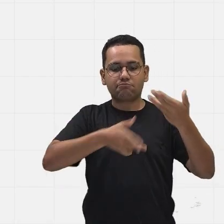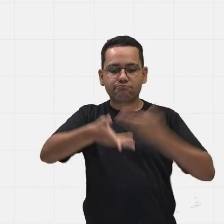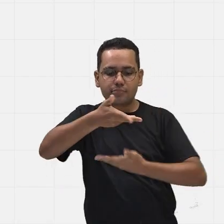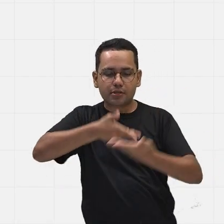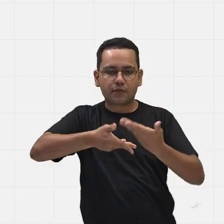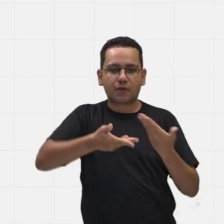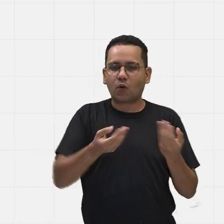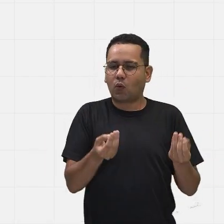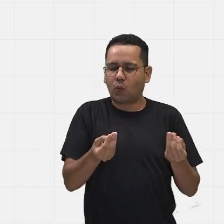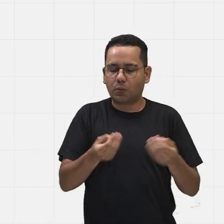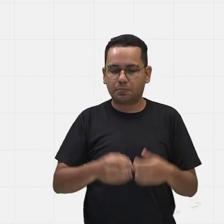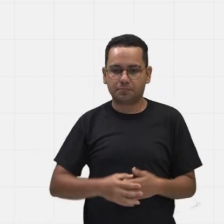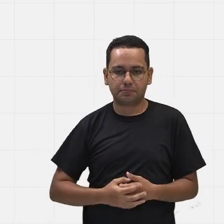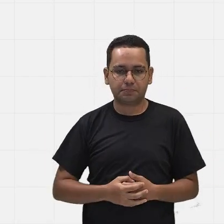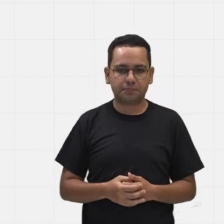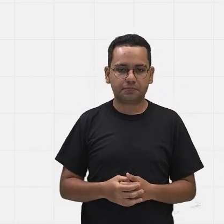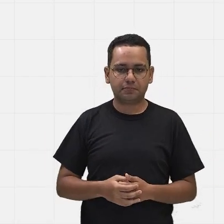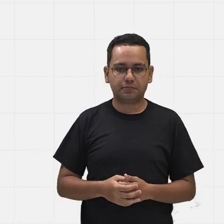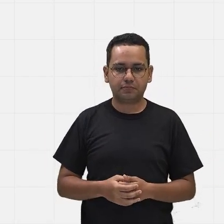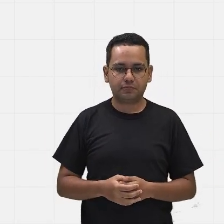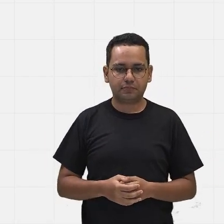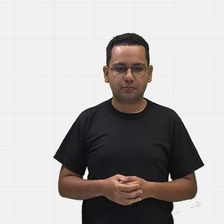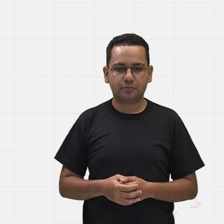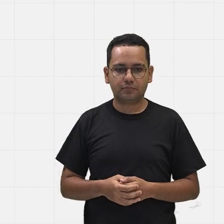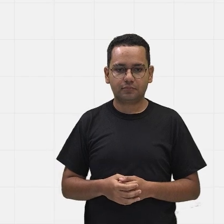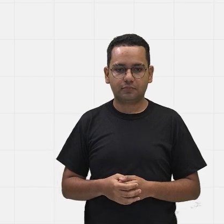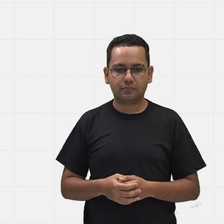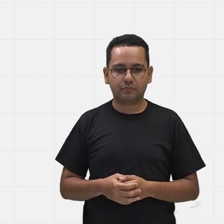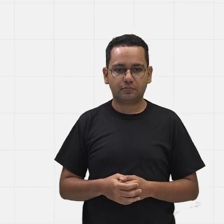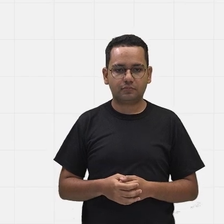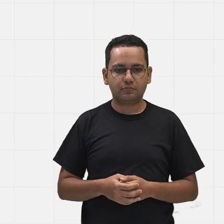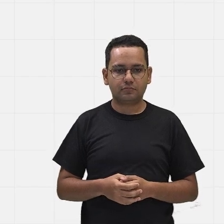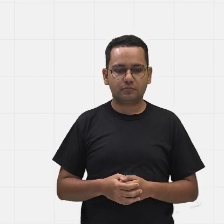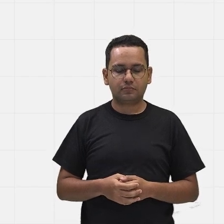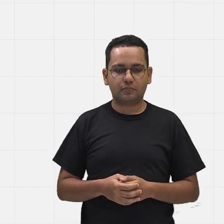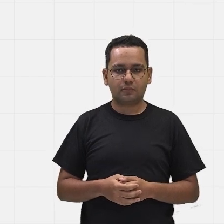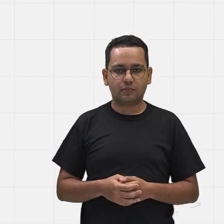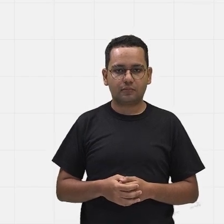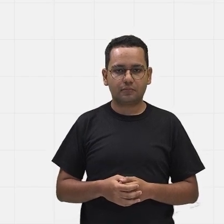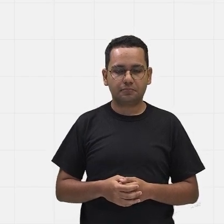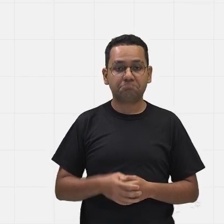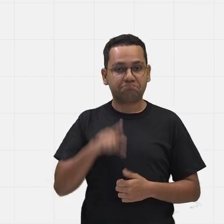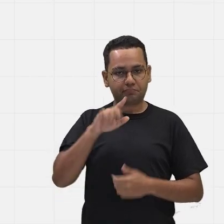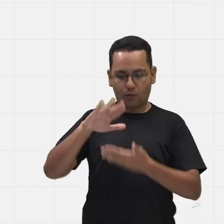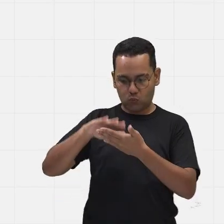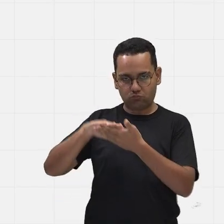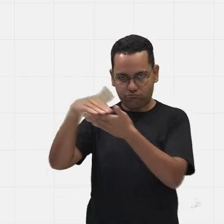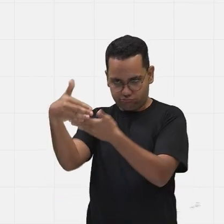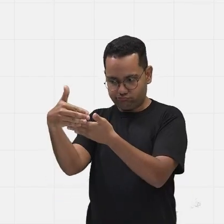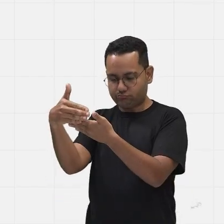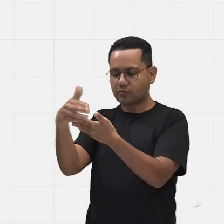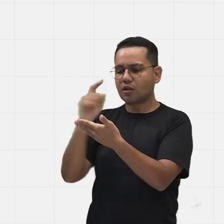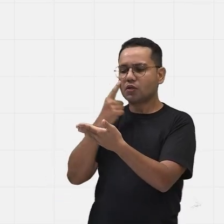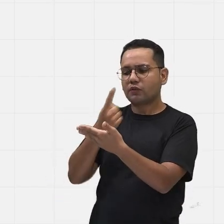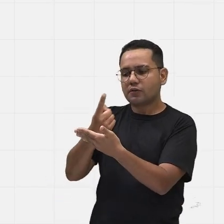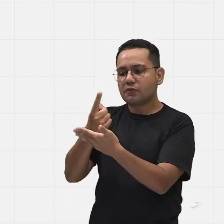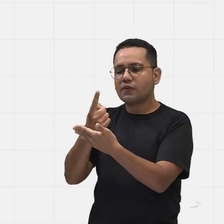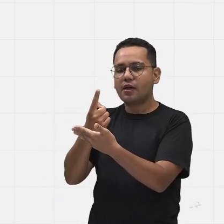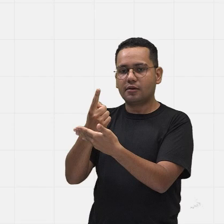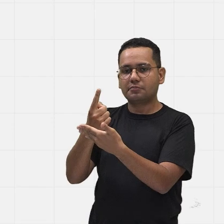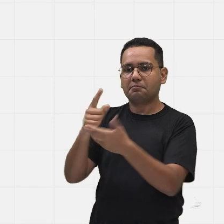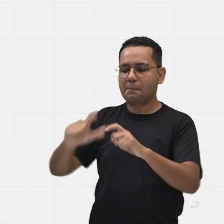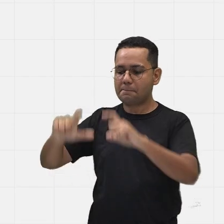No primeiro momento, você vai identificar na sua área de trabalho o aplicativo IPTV, esse